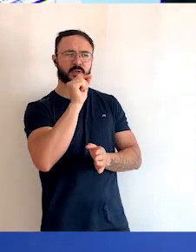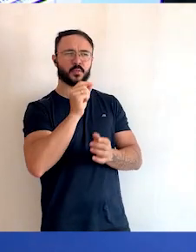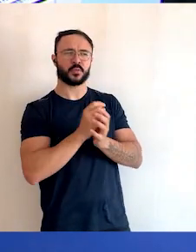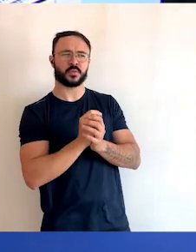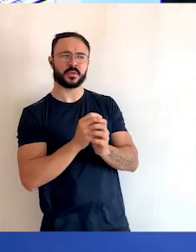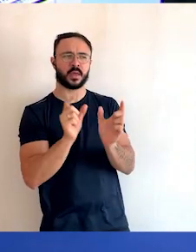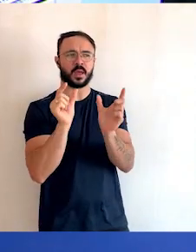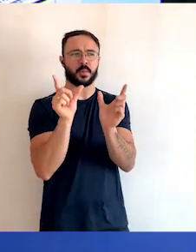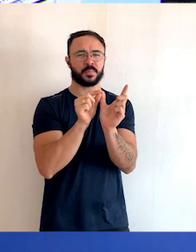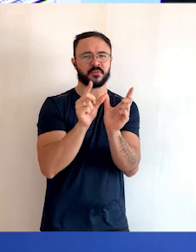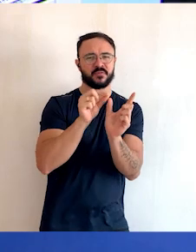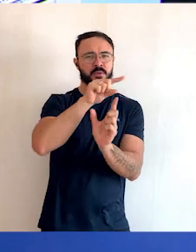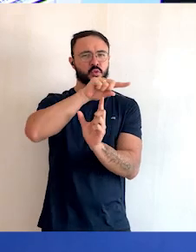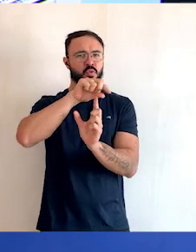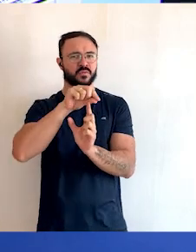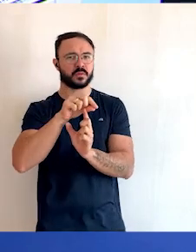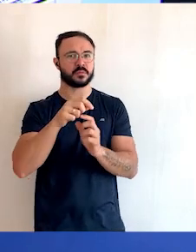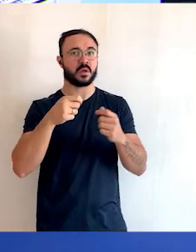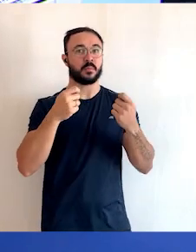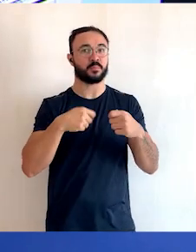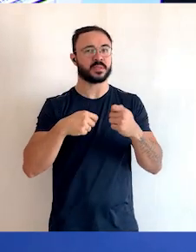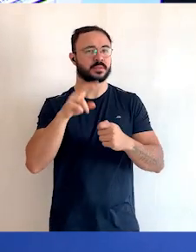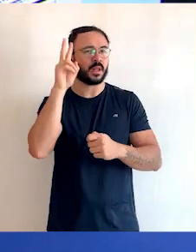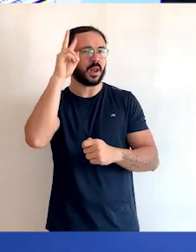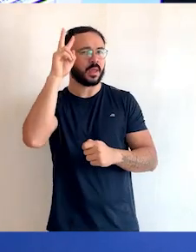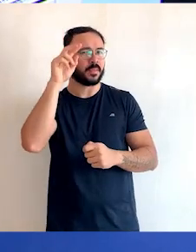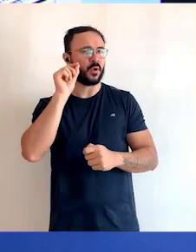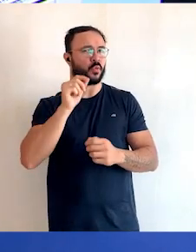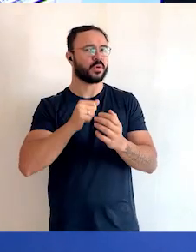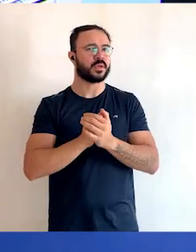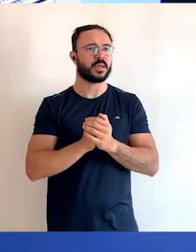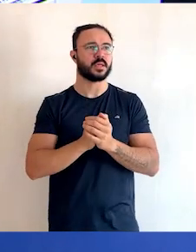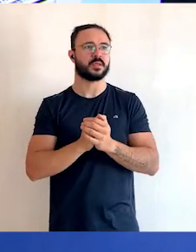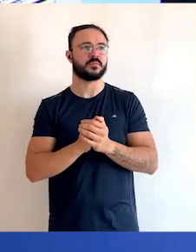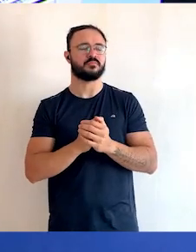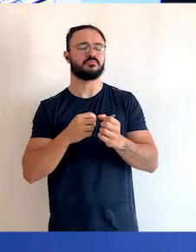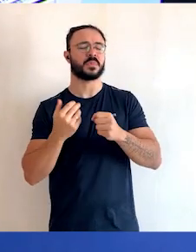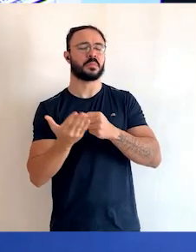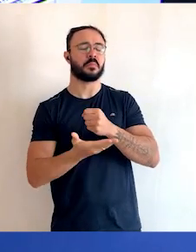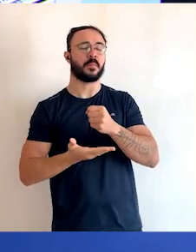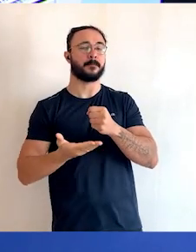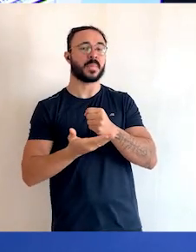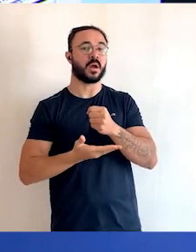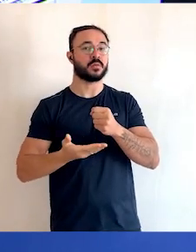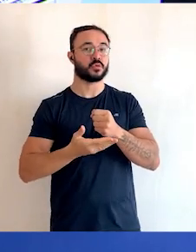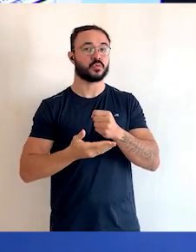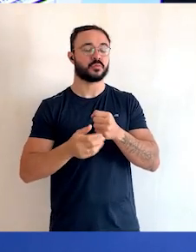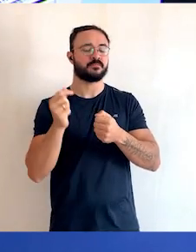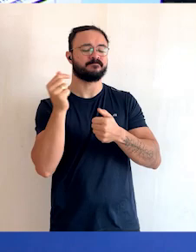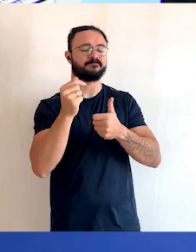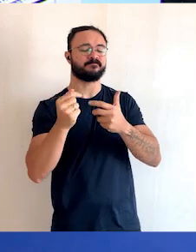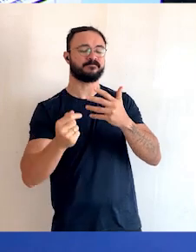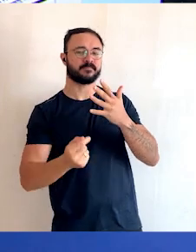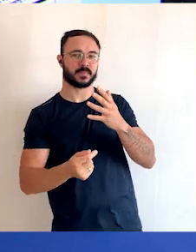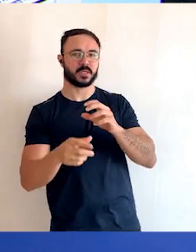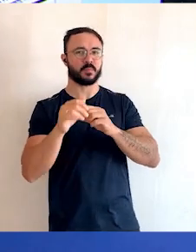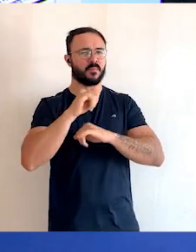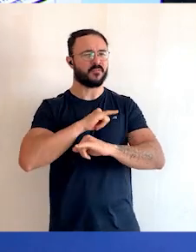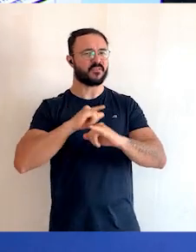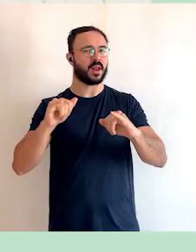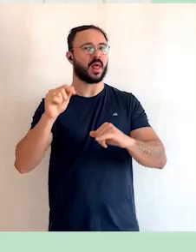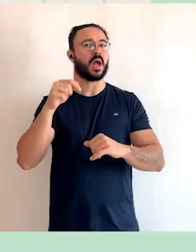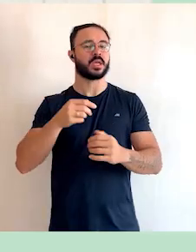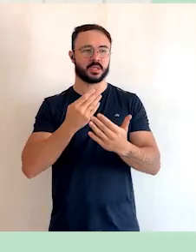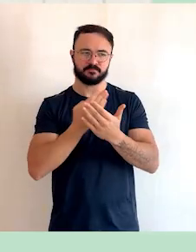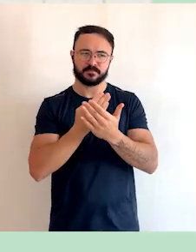sufixos e qual a função deles, precisamos relembrar alguns conceitos básicos de elementos que vão ser mencionados bastante nessa